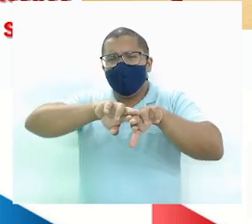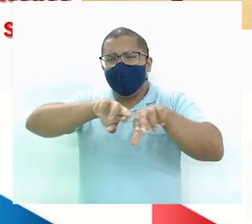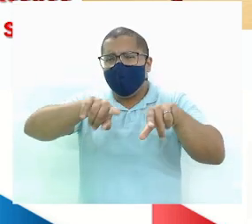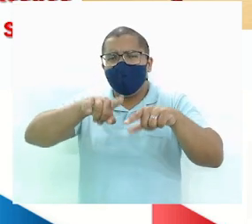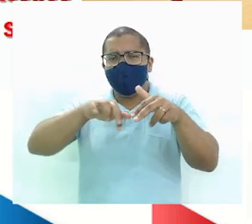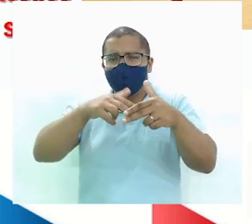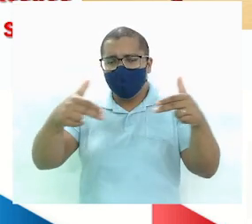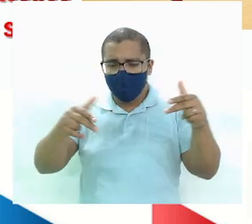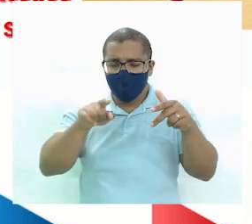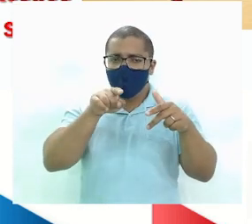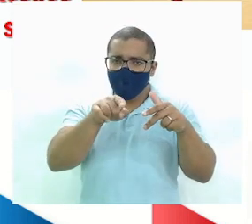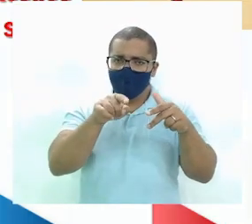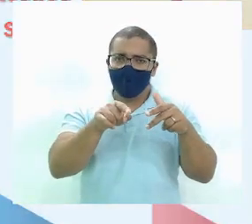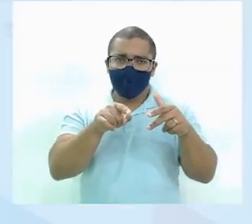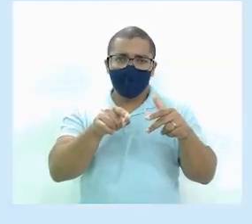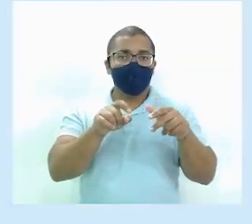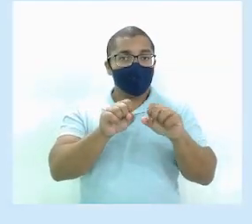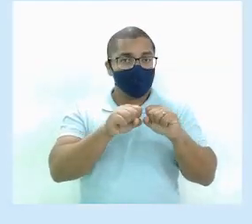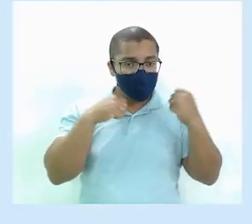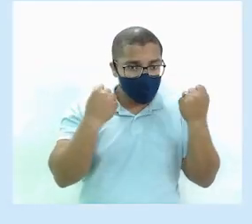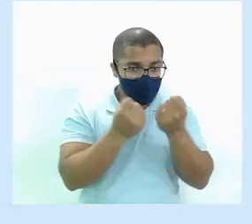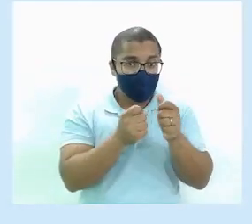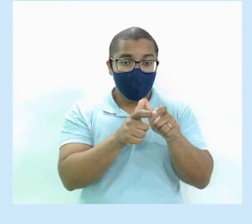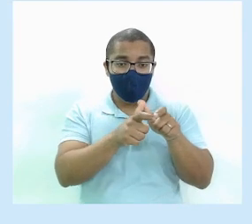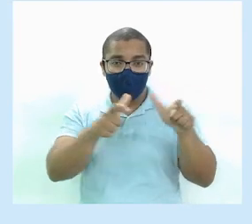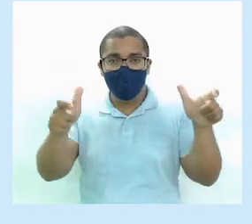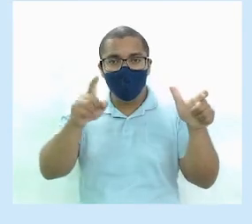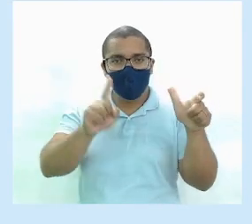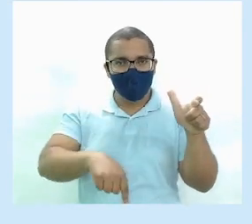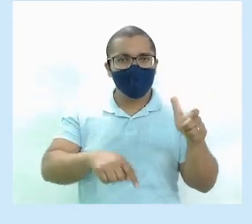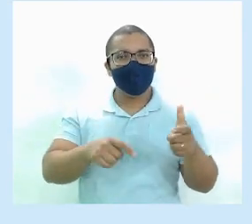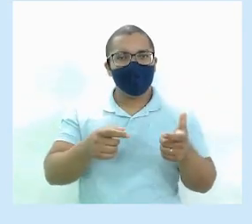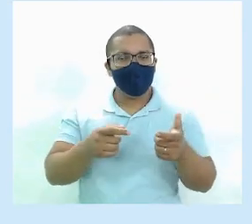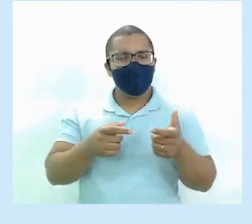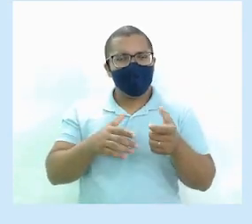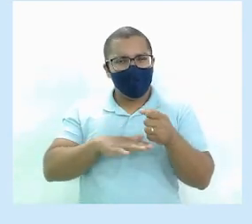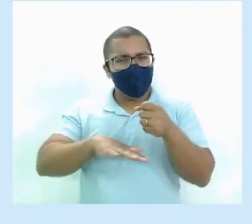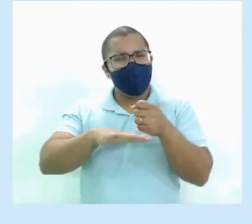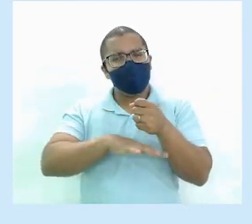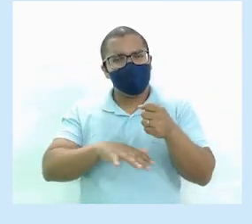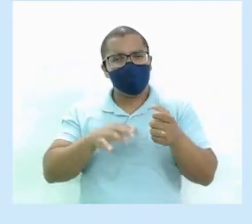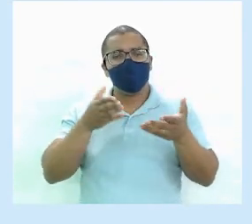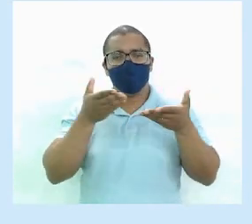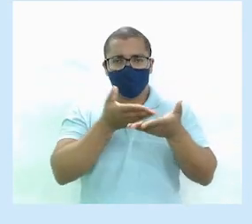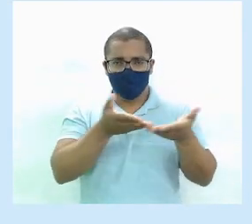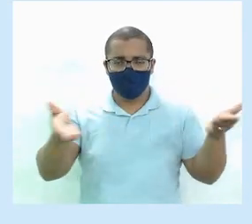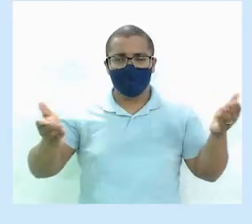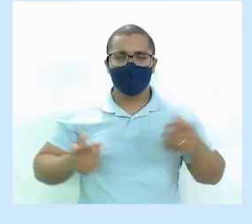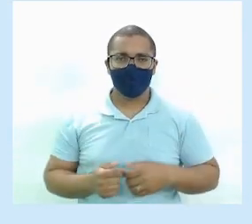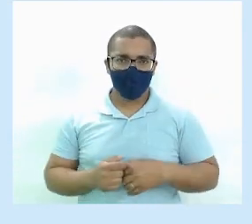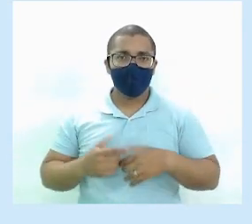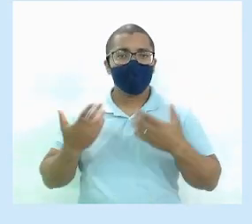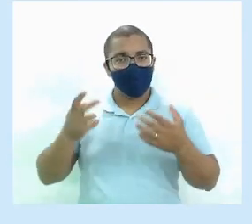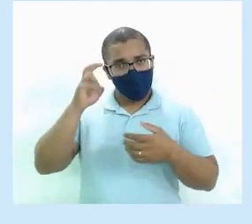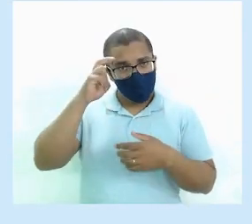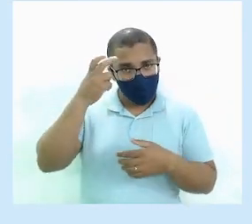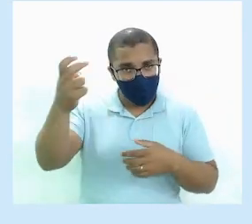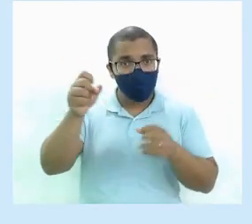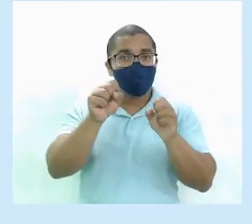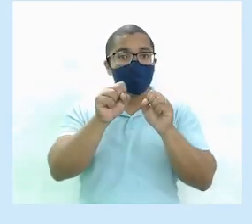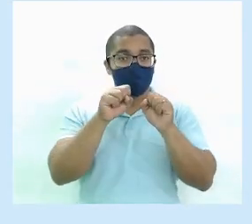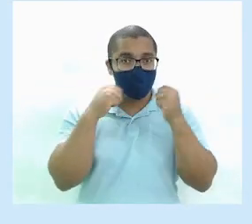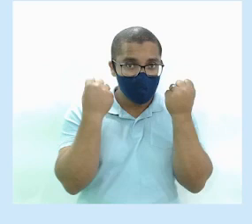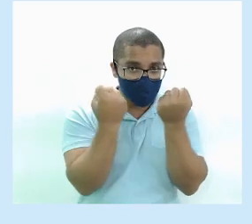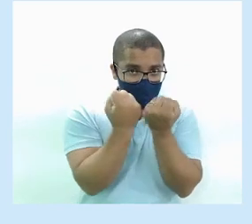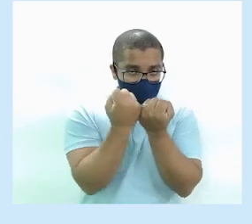base asteca social. Então, mais uma vez, uma cultura de uma sociedade, né,